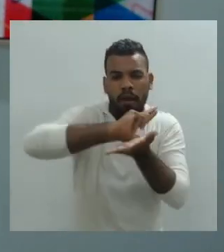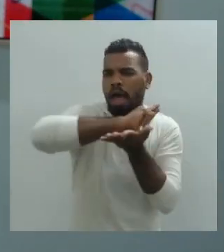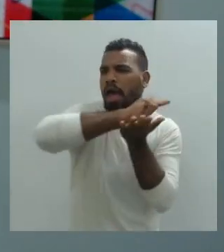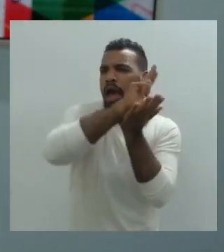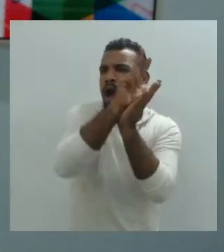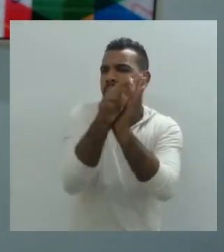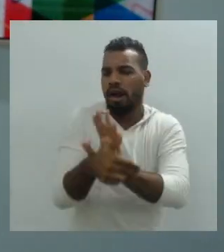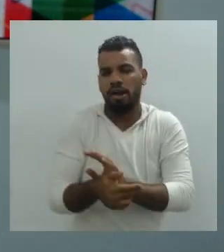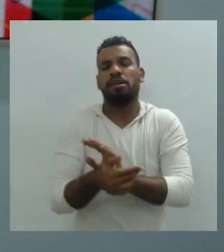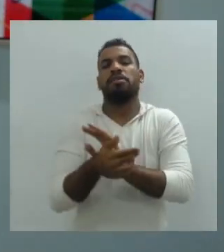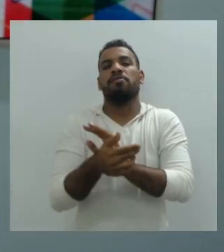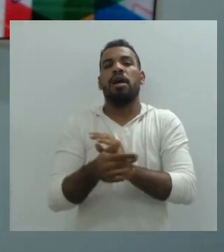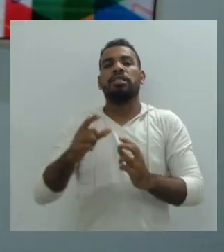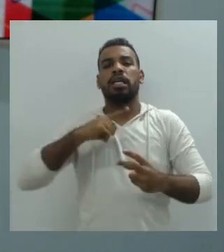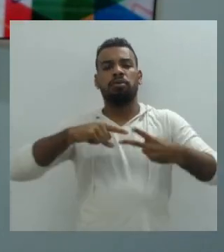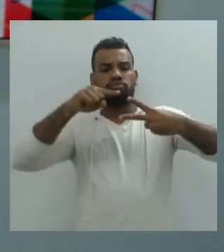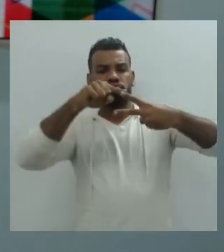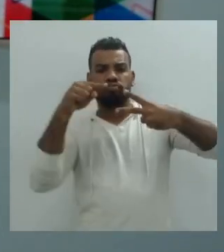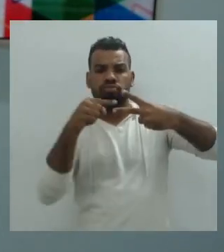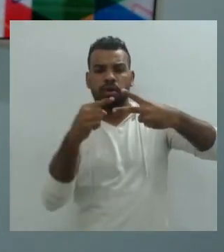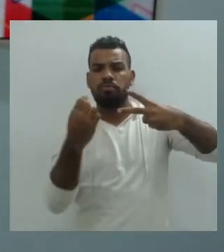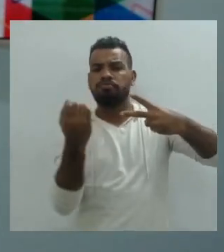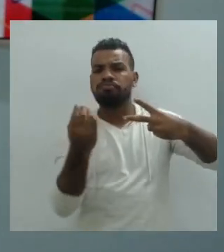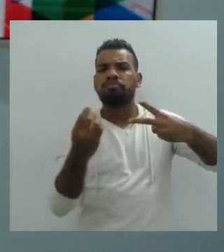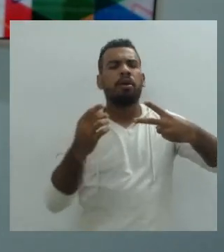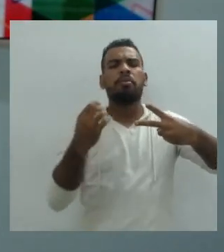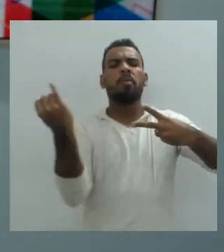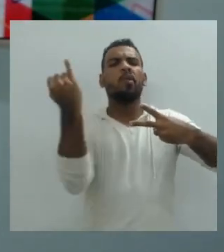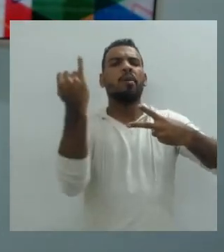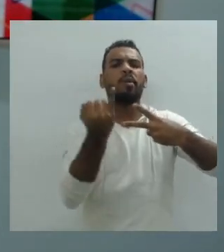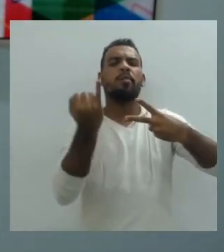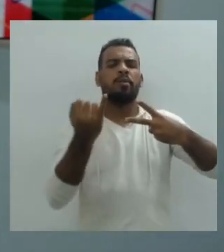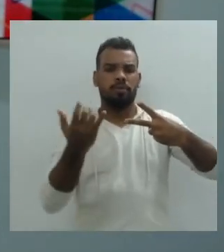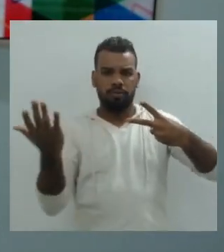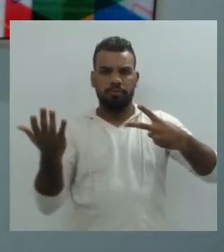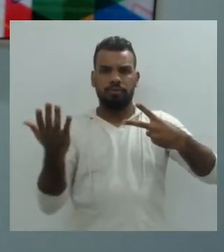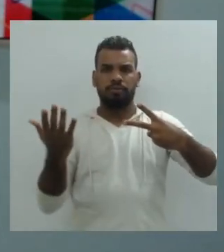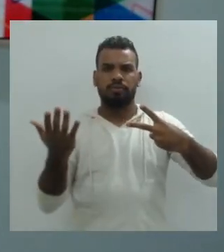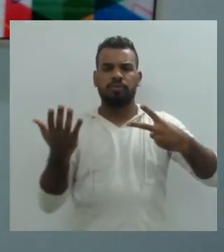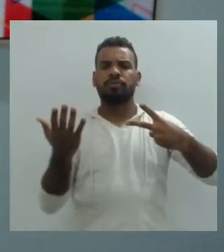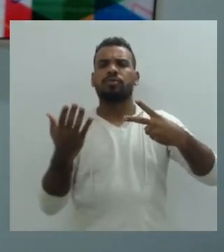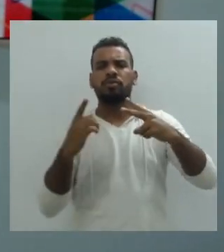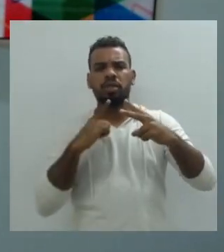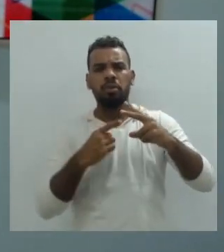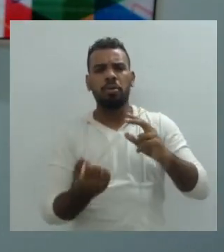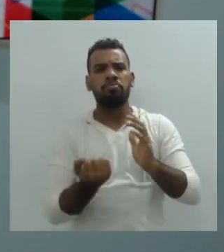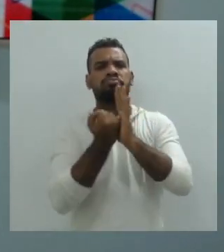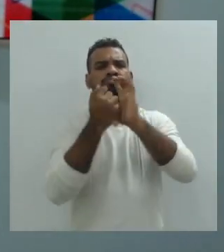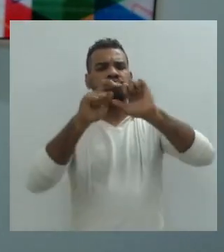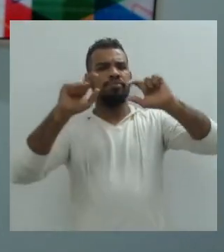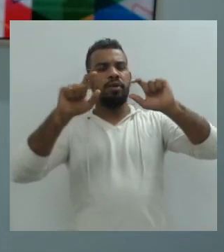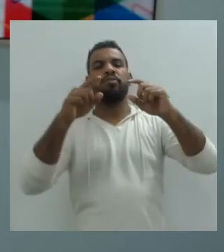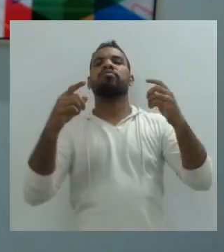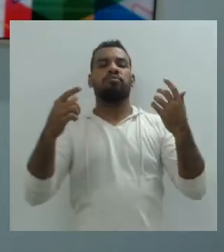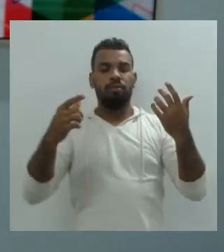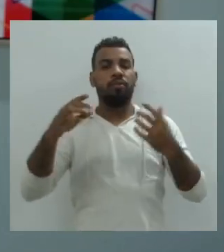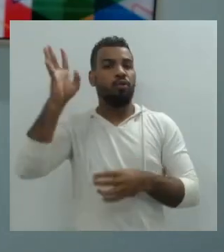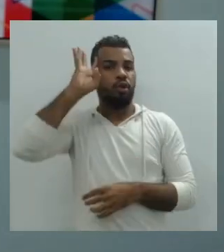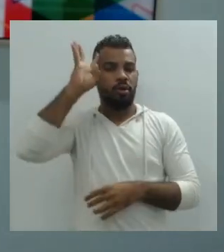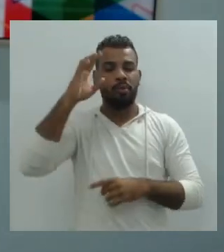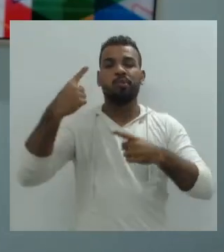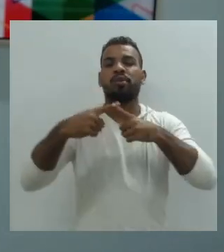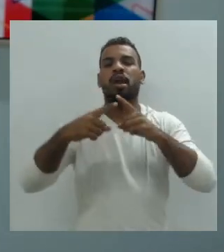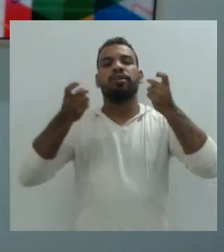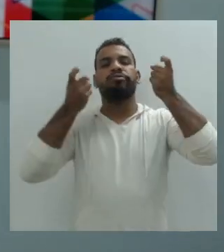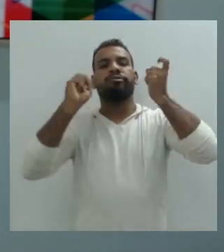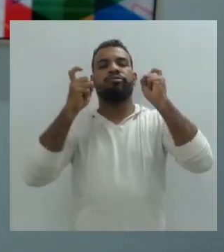humano na Terra, duas se destacam, como eu falei para ti. E por que se destacam, Pipão? Se destacam pelo amplo